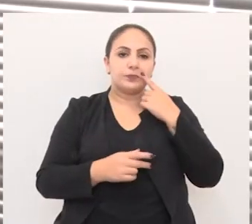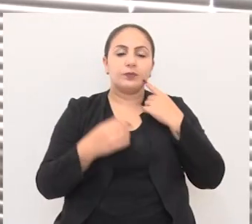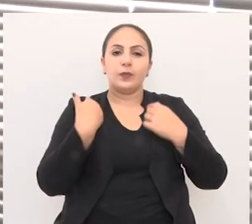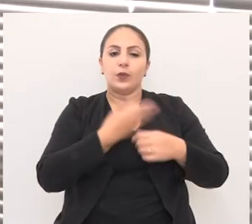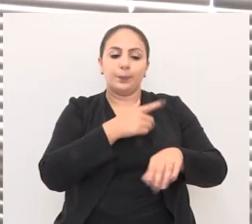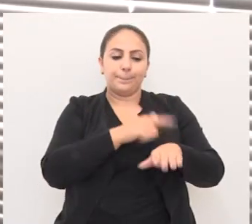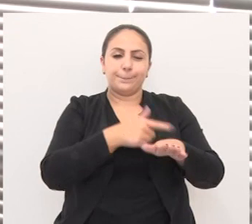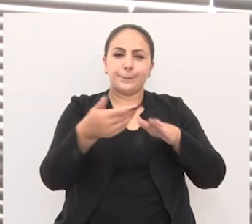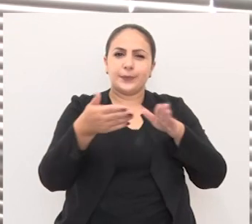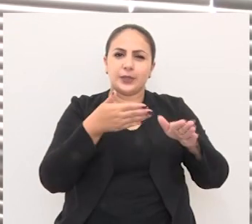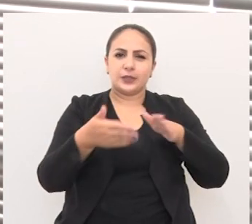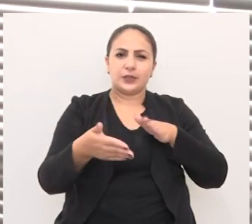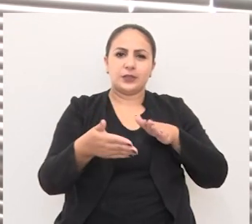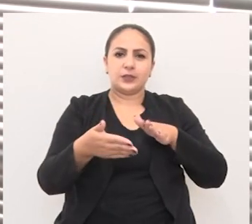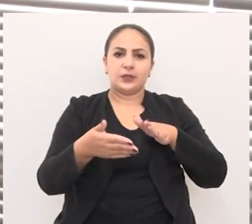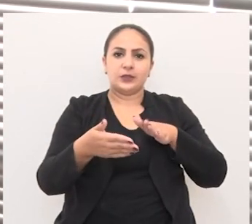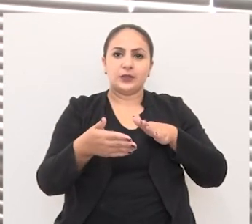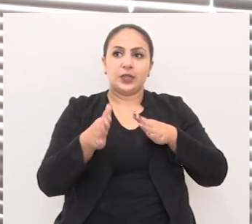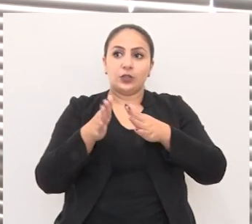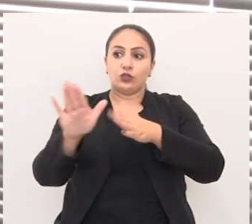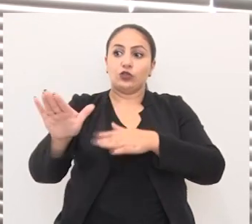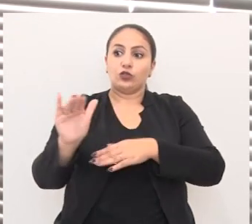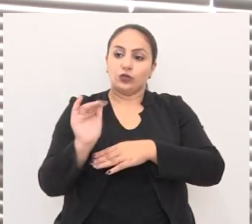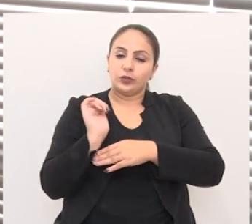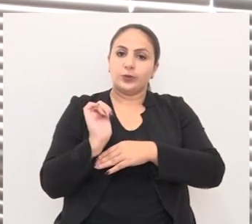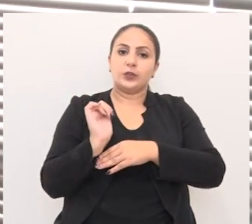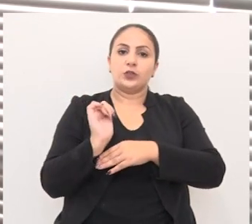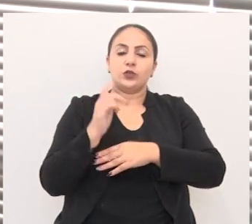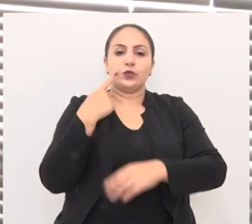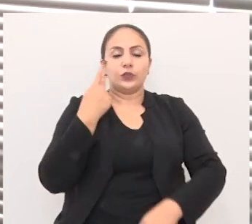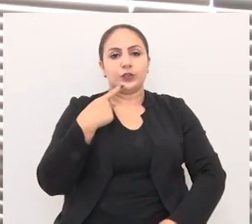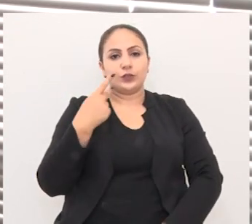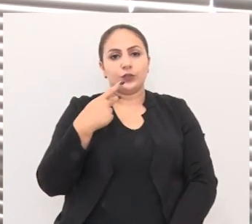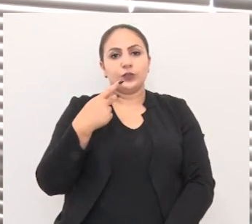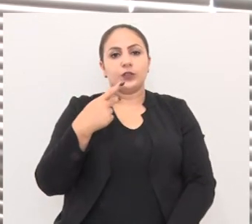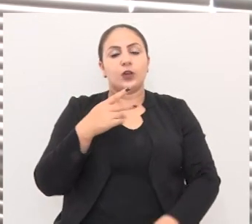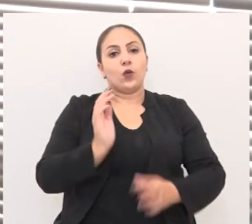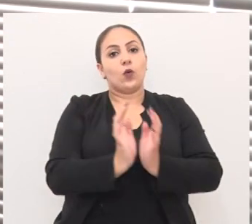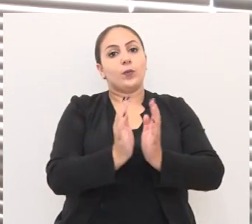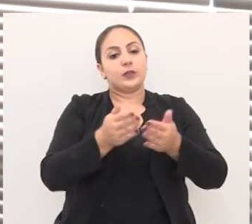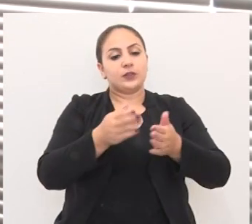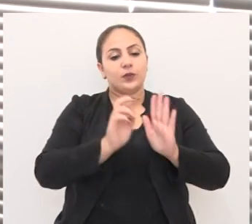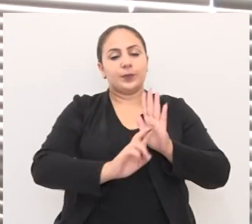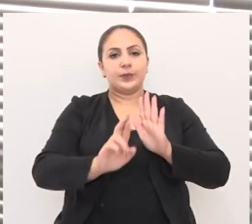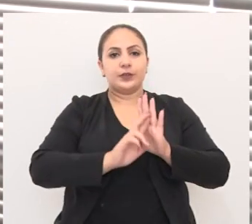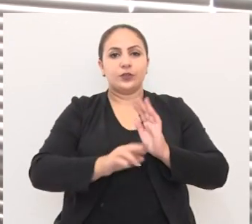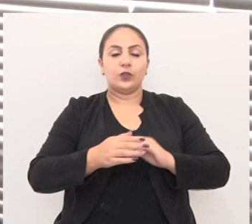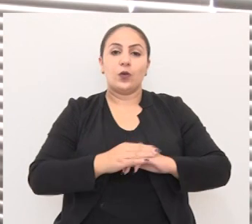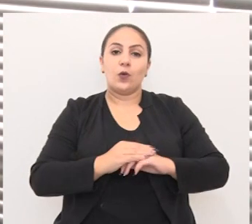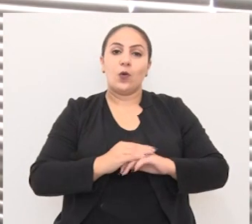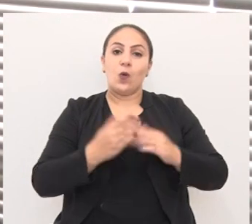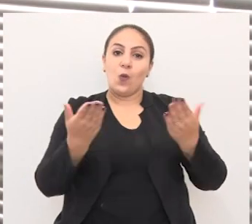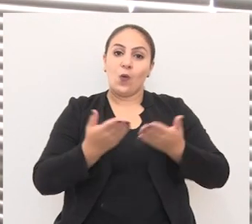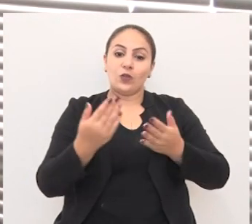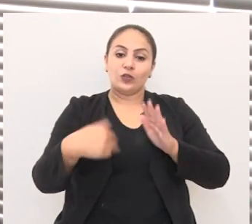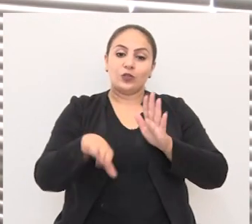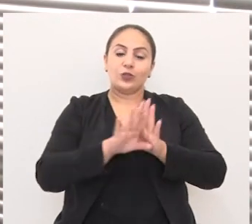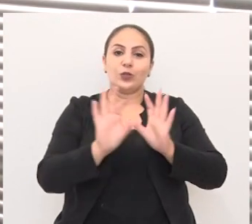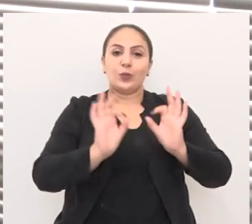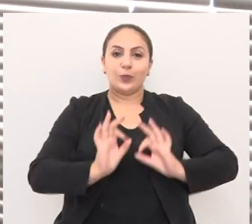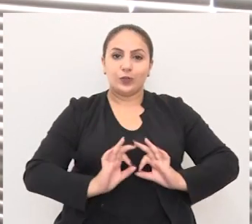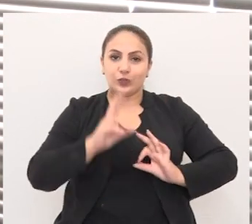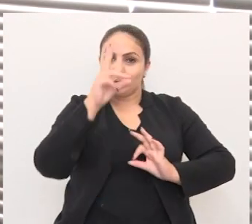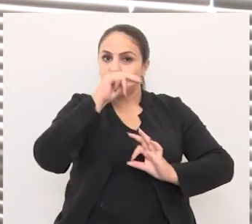primeiro ciclo aí da convocação aí dos vereadores, da comissão representativa, né? E hoje chegou o projeto